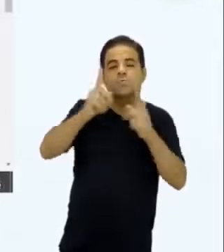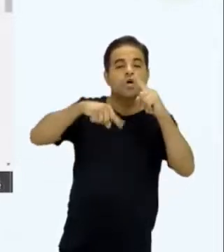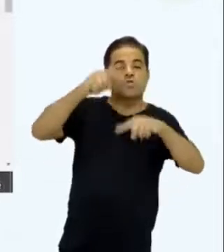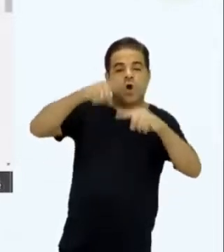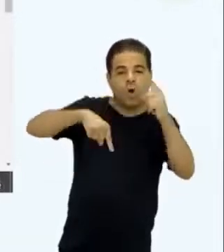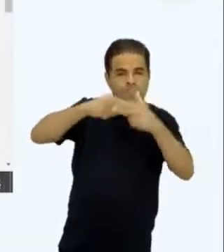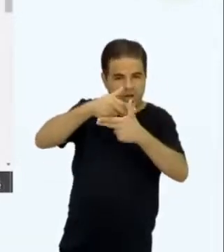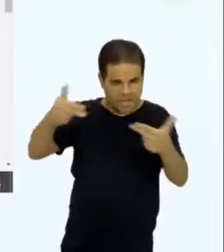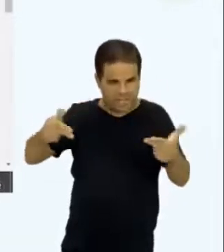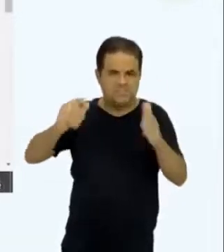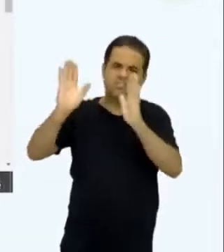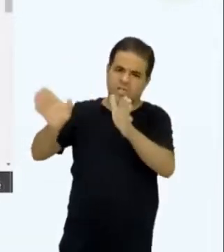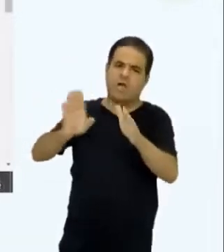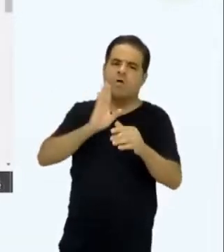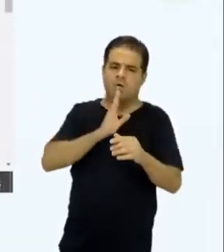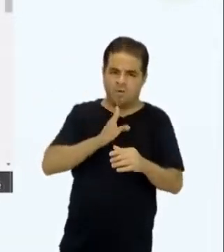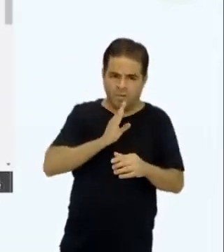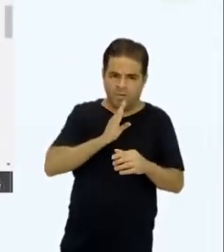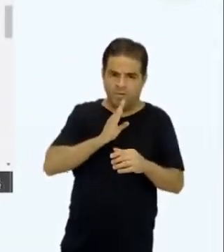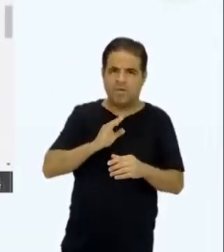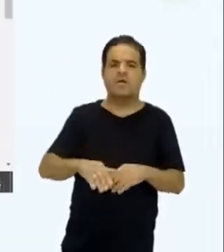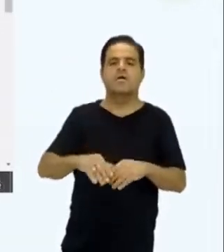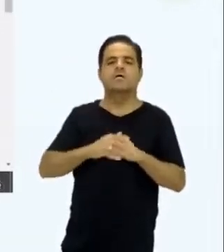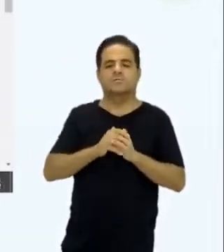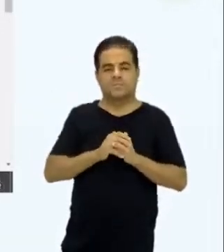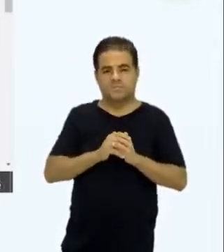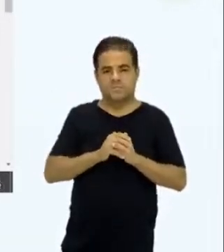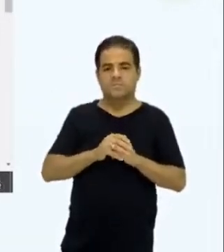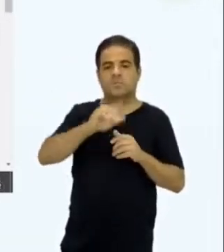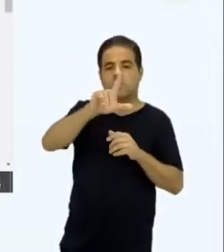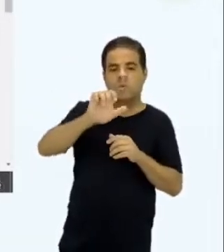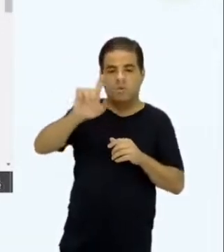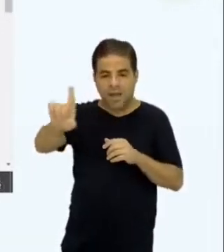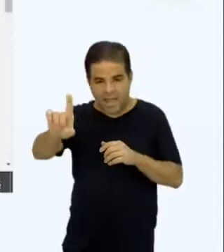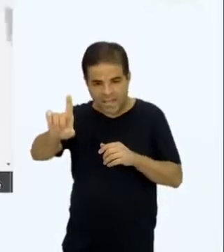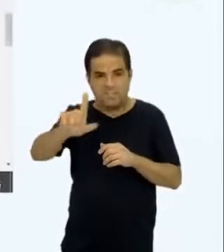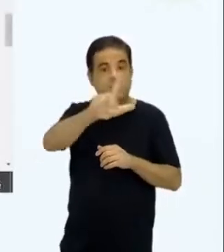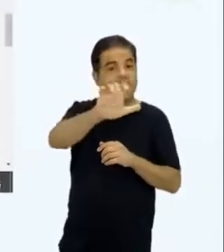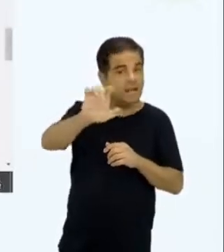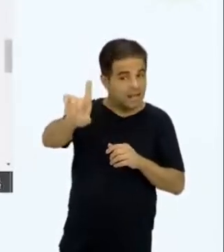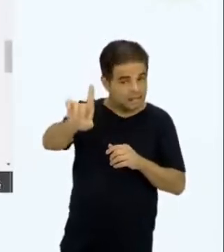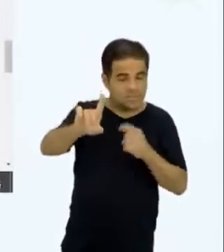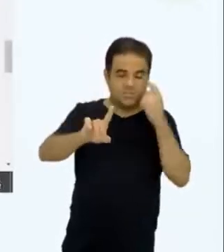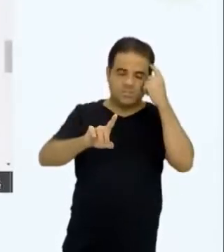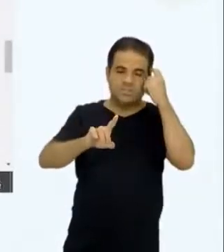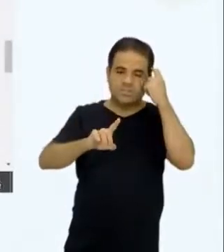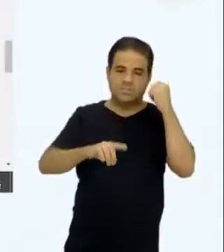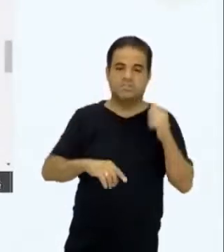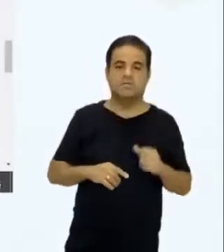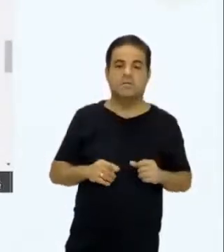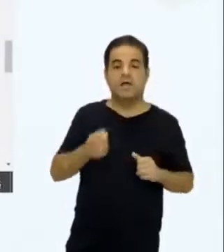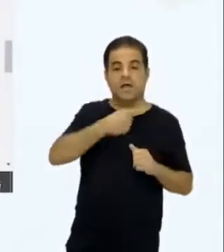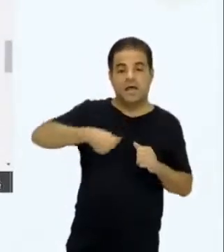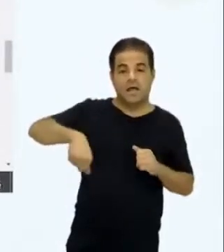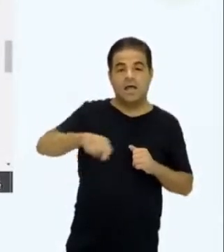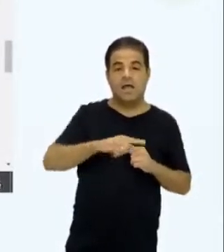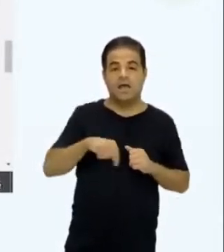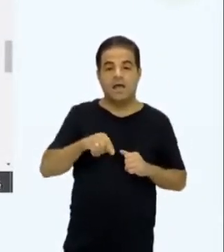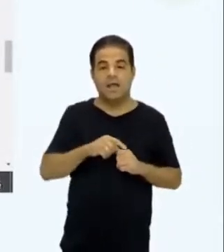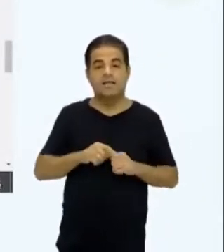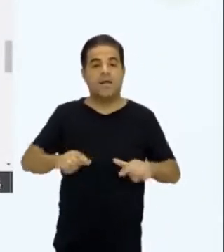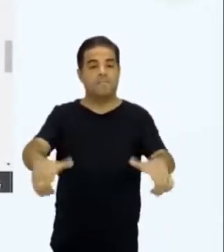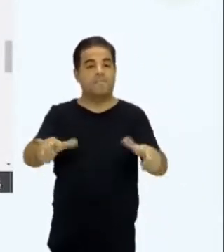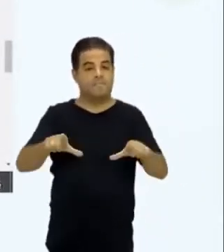componentes já conhecidos, como o resistor, o LED, a nossa placa de ensaio,